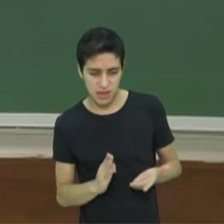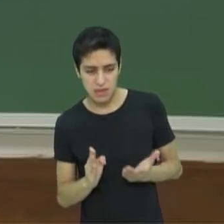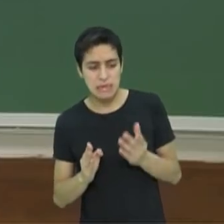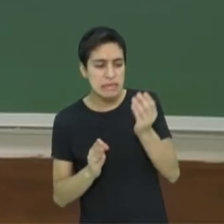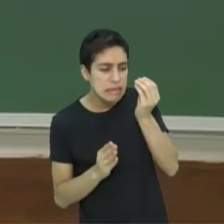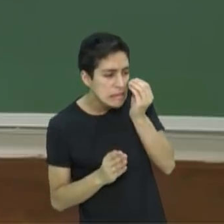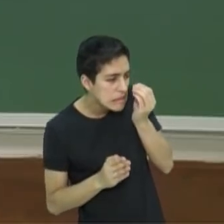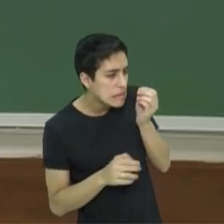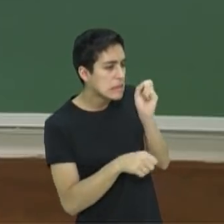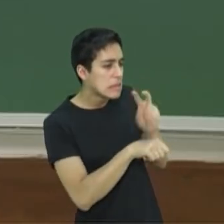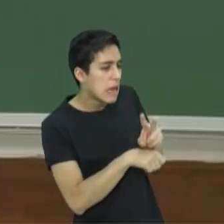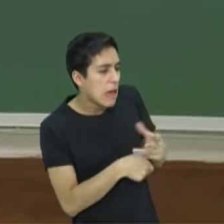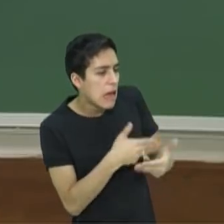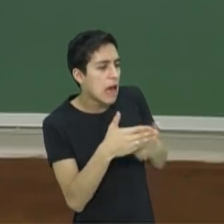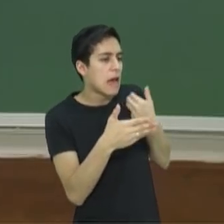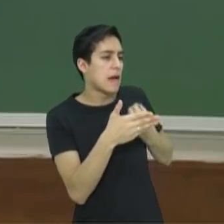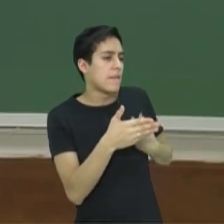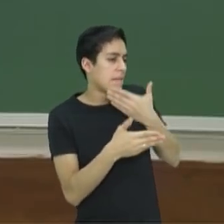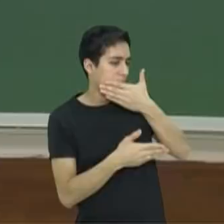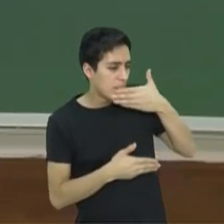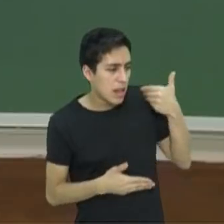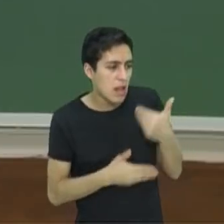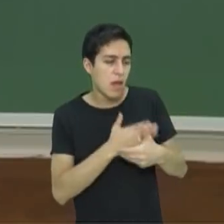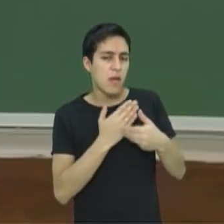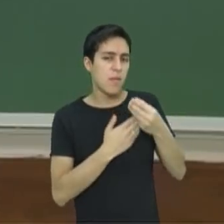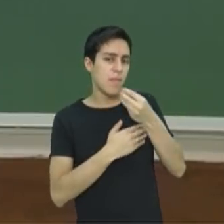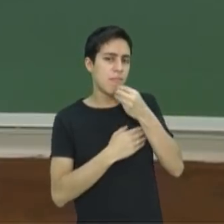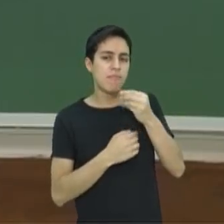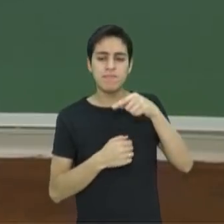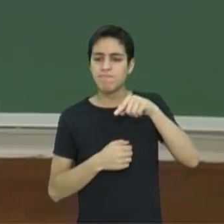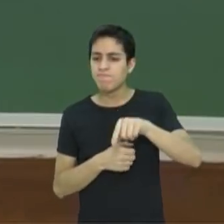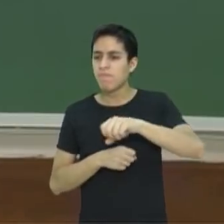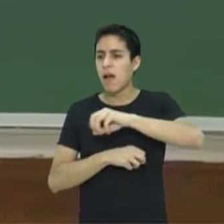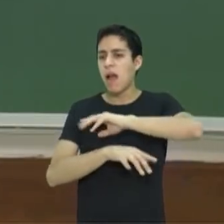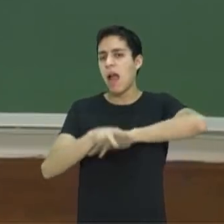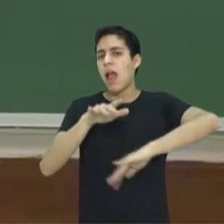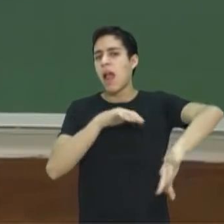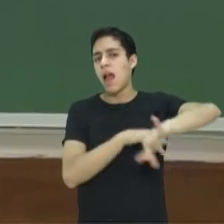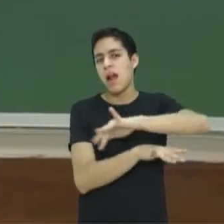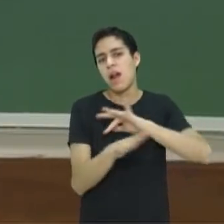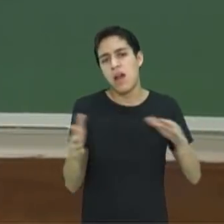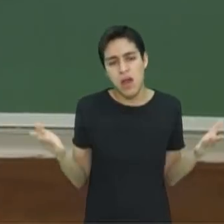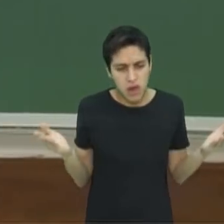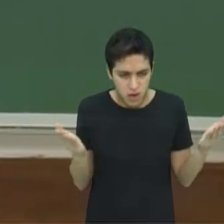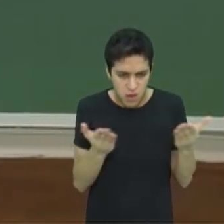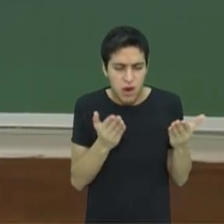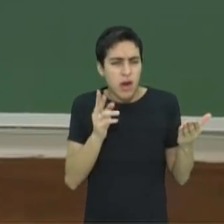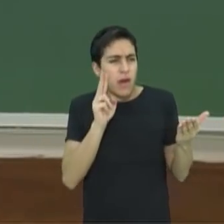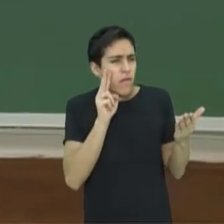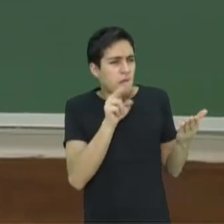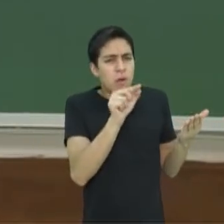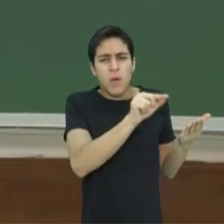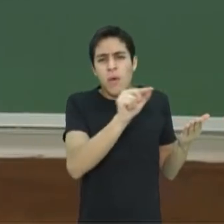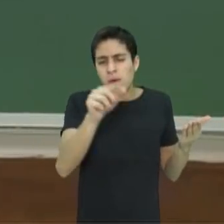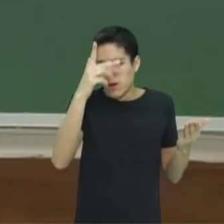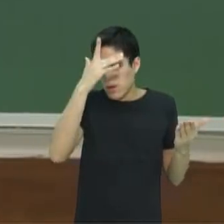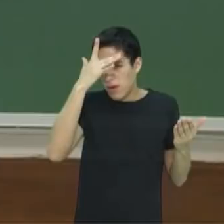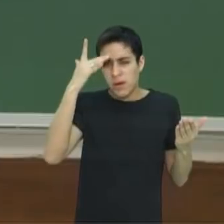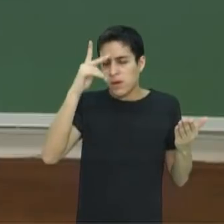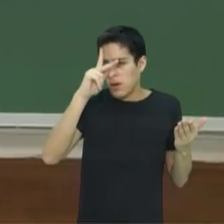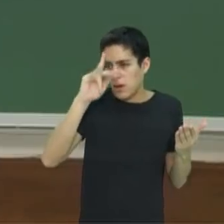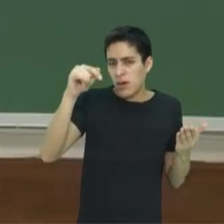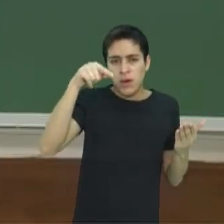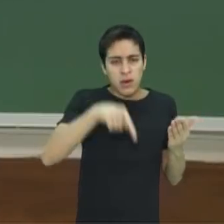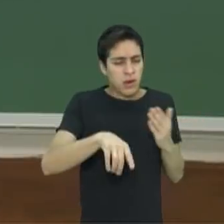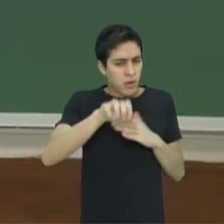procurando melhores oportunidades de vida, certo? Isso criou um grande fluxo. Hoje você encontra, com uma certa frequência, haitianos em todo o estado